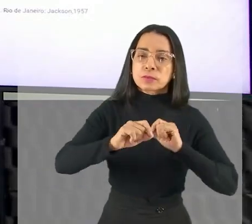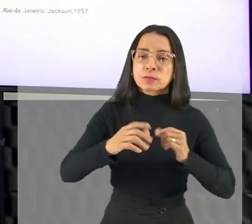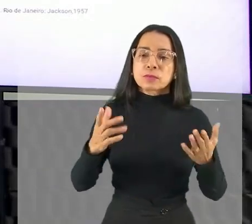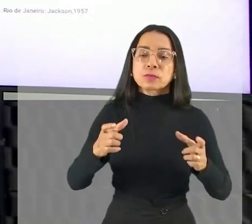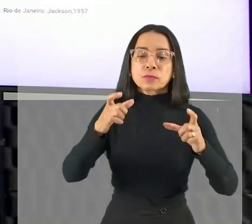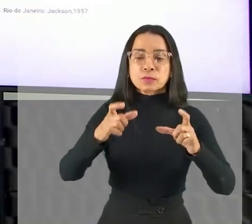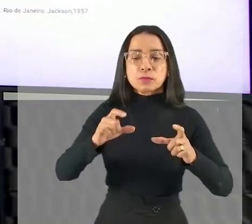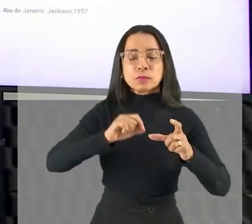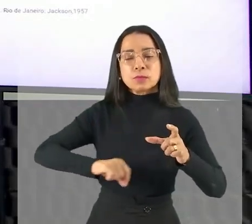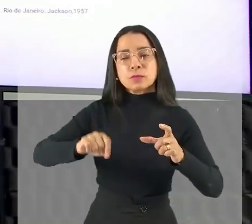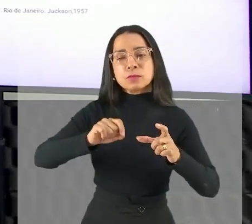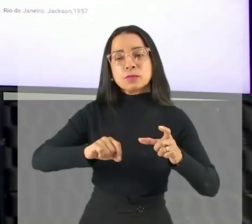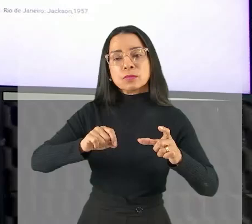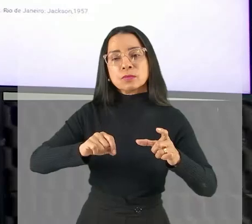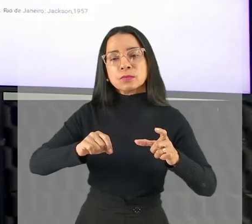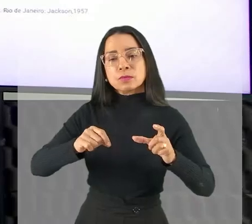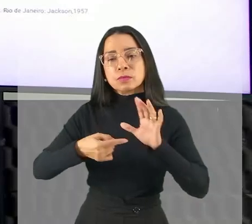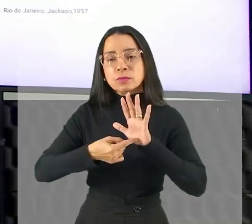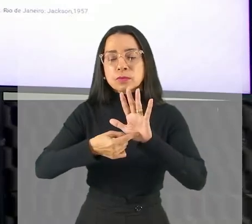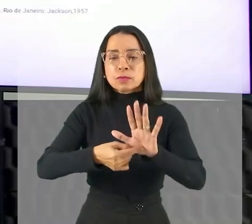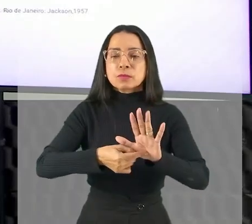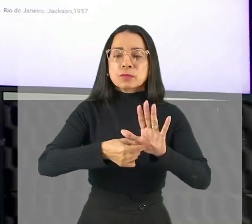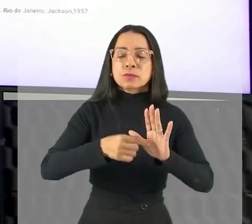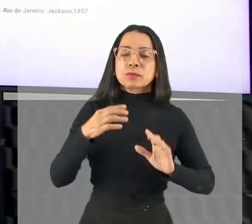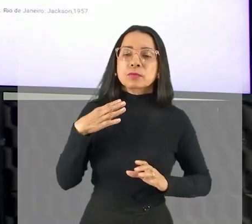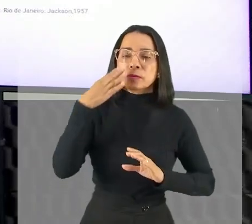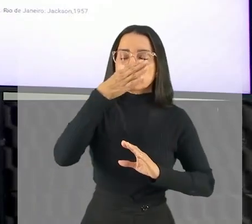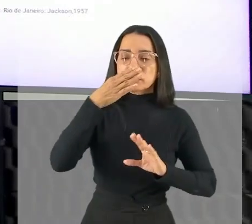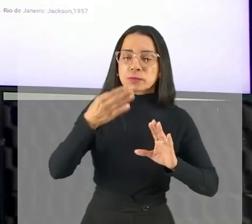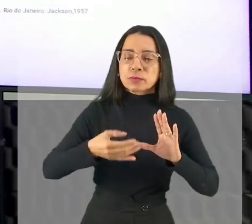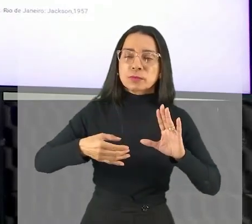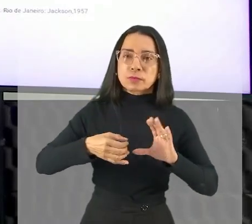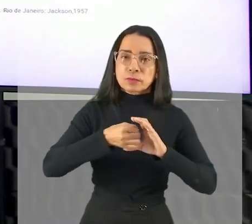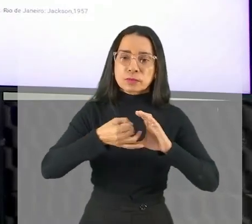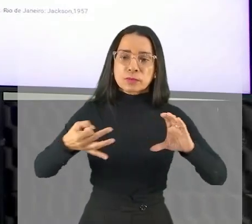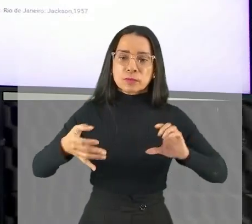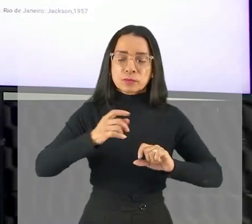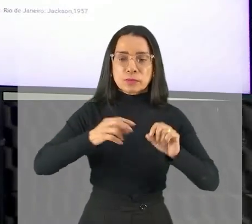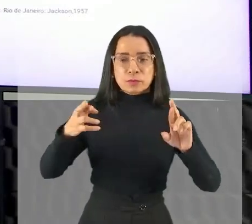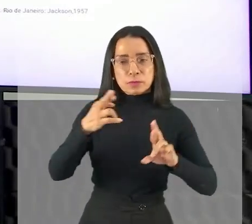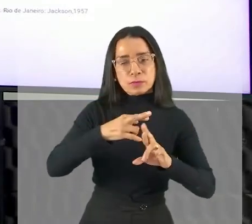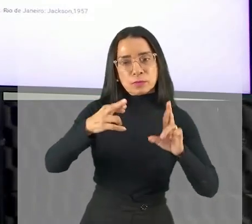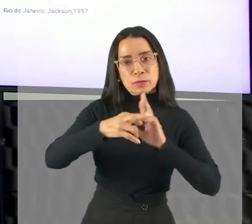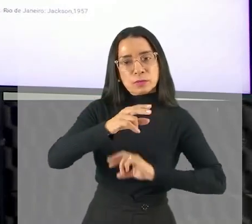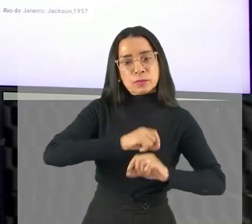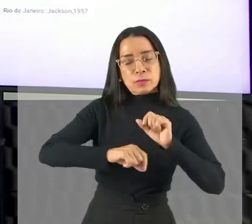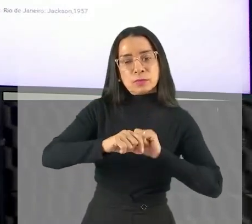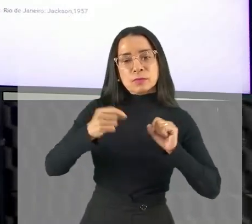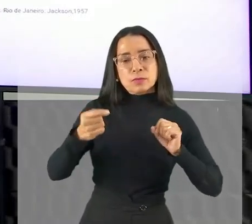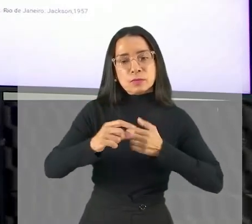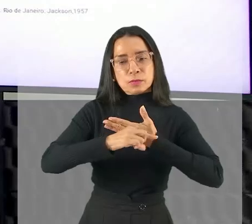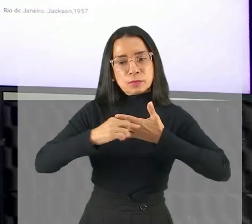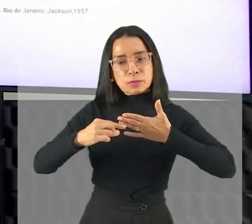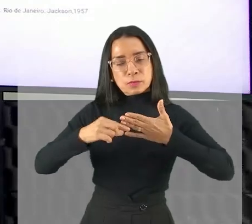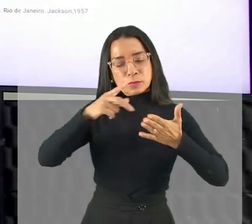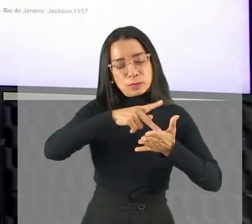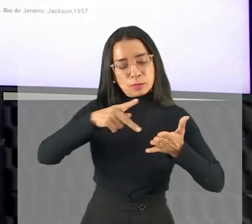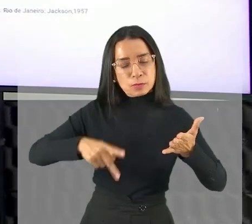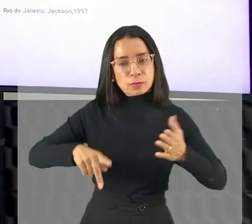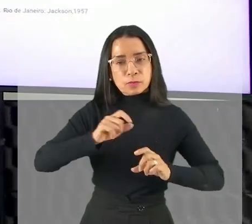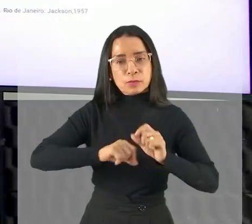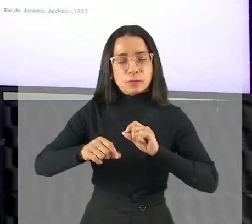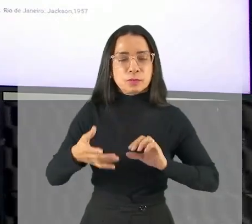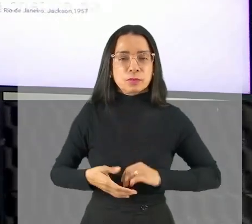Onde ele está atacando as principais características referentes aos autores, aos poetas e às produções dessa época, dessa estética literária